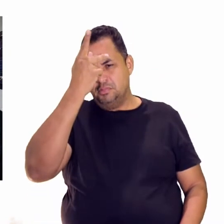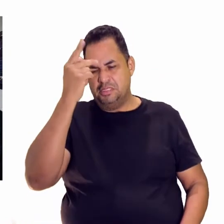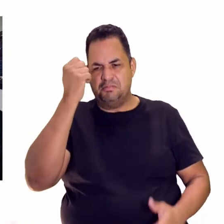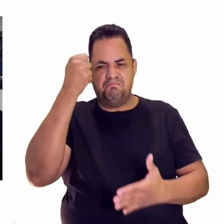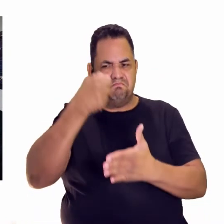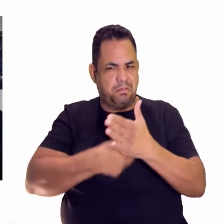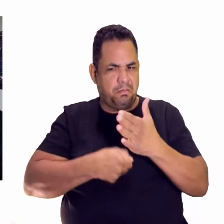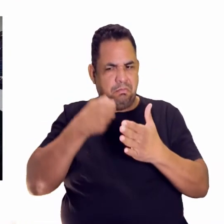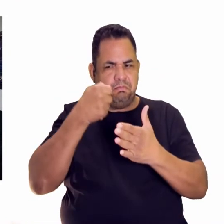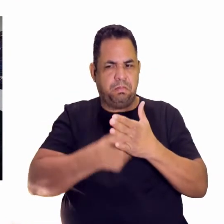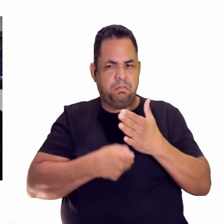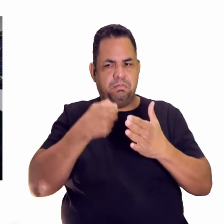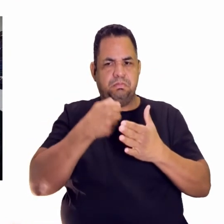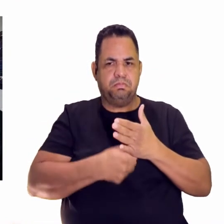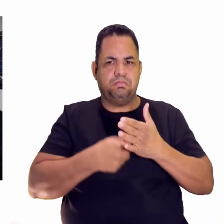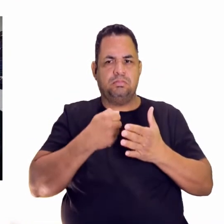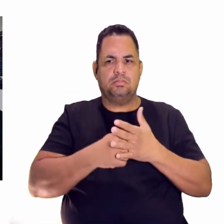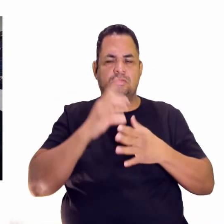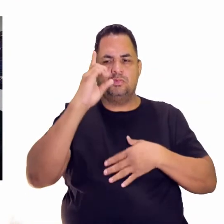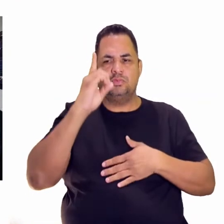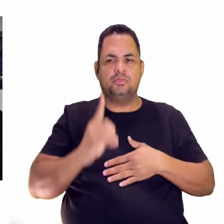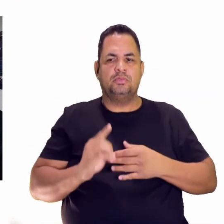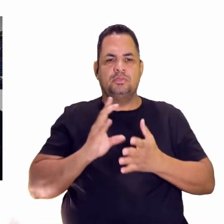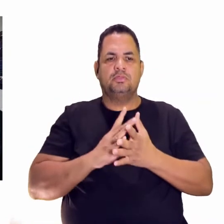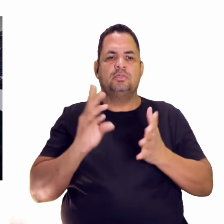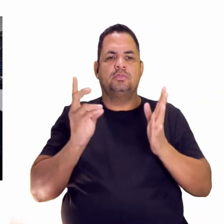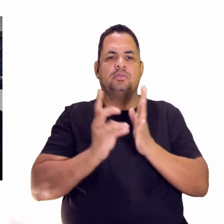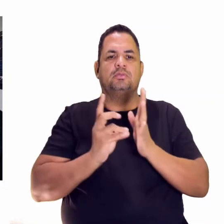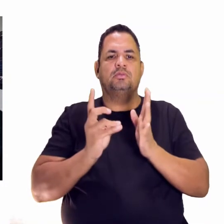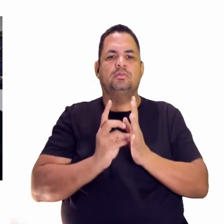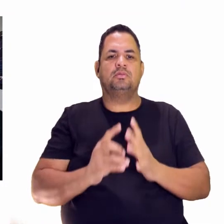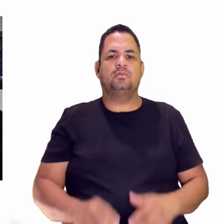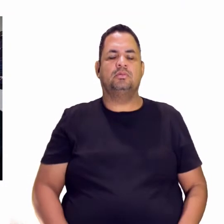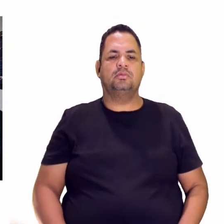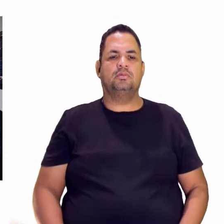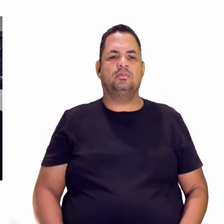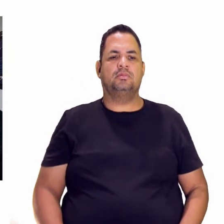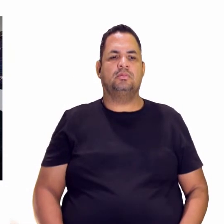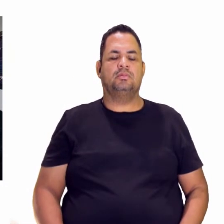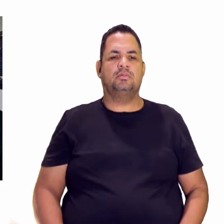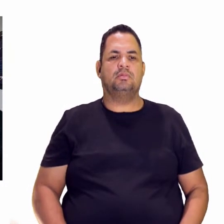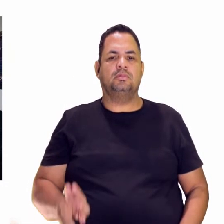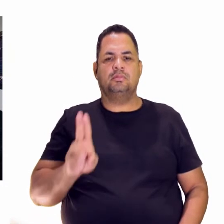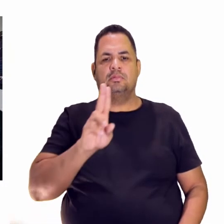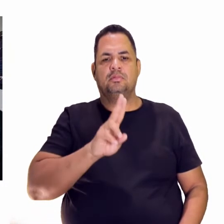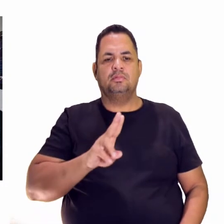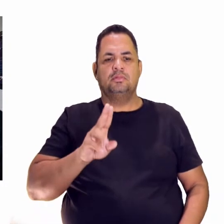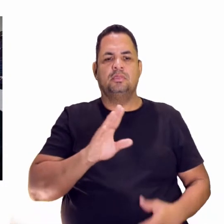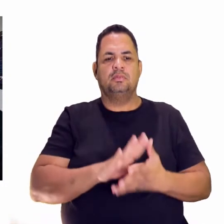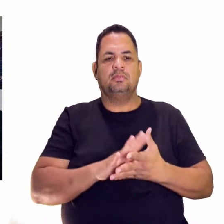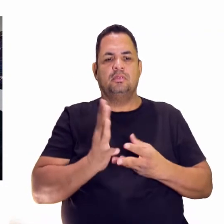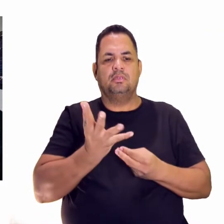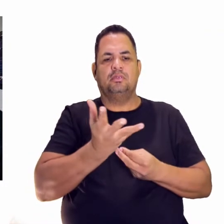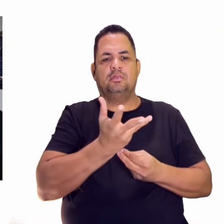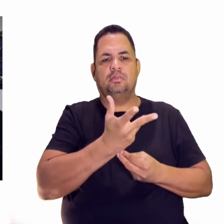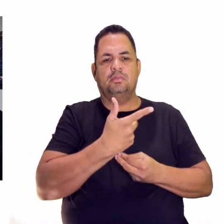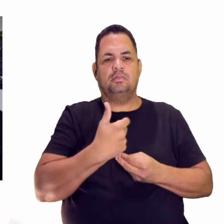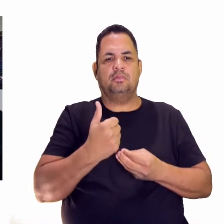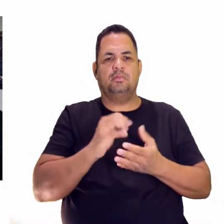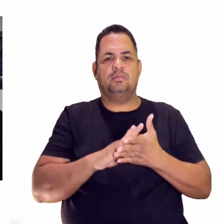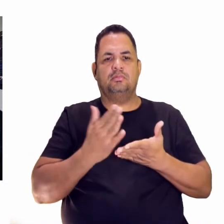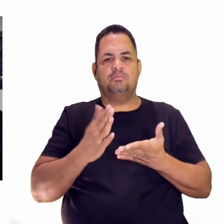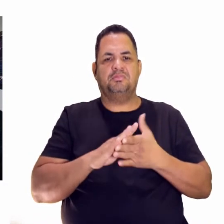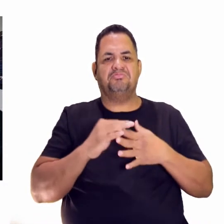que lutava pelos direitos indígenas. E usava a arte, né? Foi um